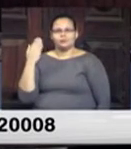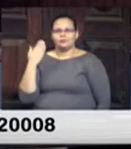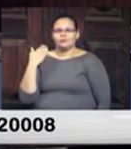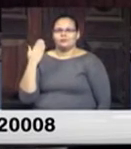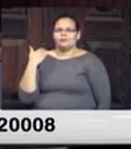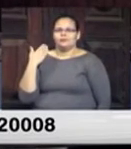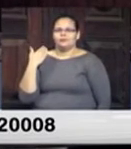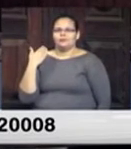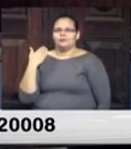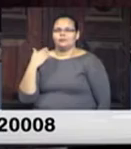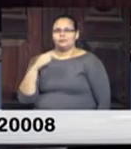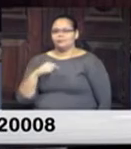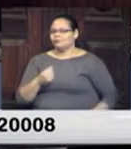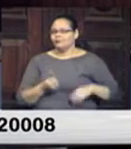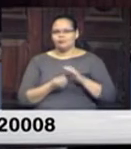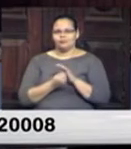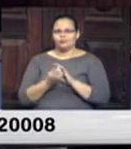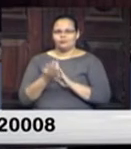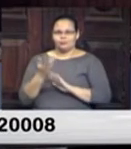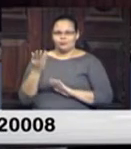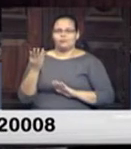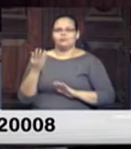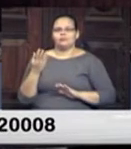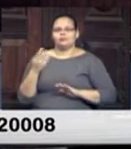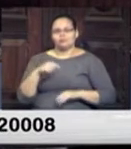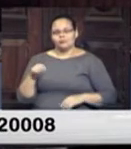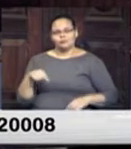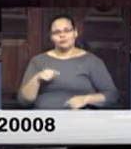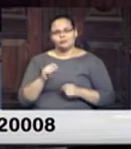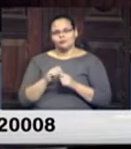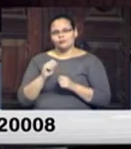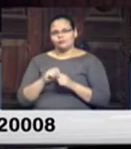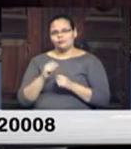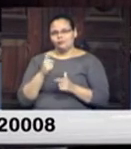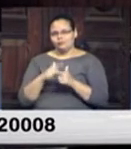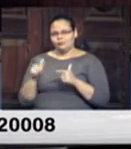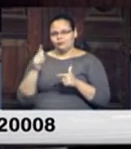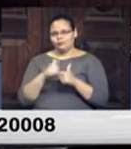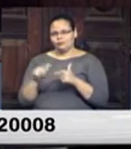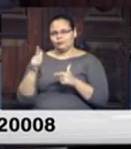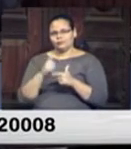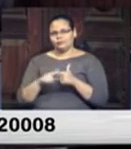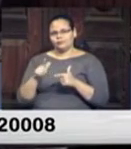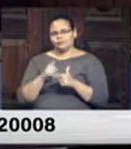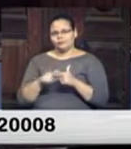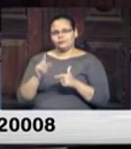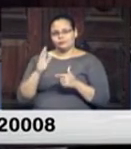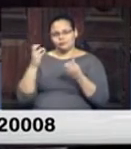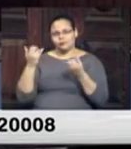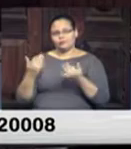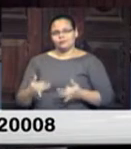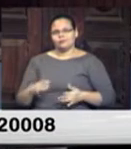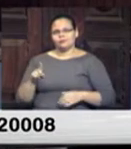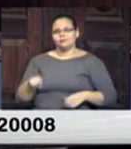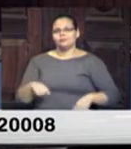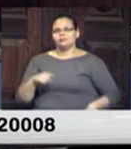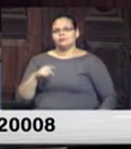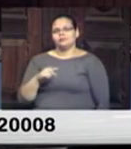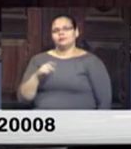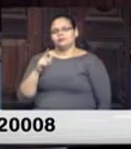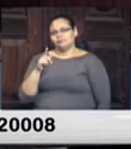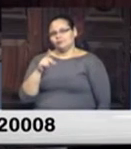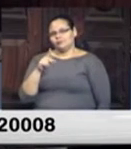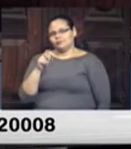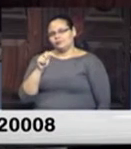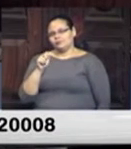passada, foram inúmeras as conversas que fizemos sobre o problema aqui já abordado pelo Paulo Ramos, que eu vou